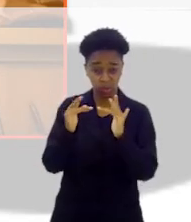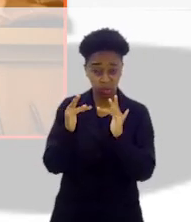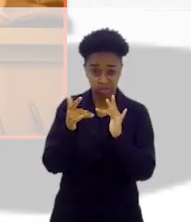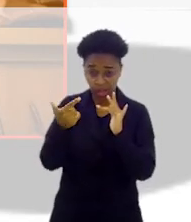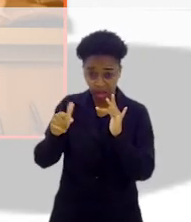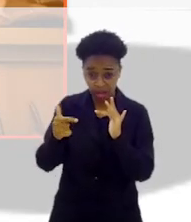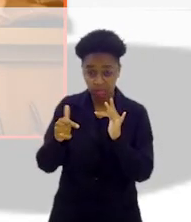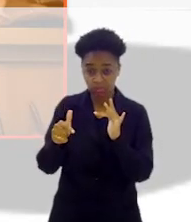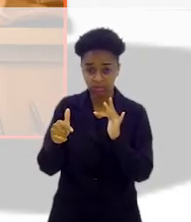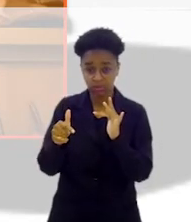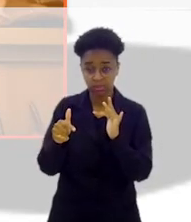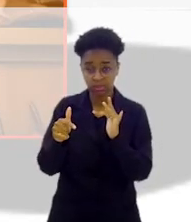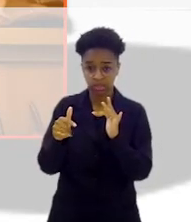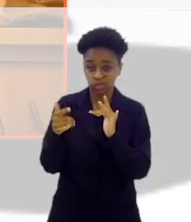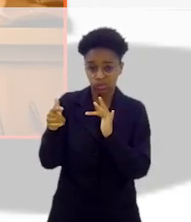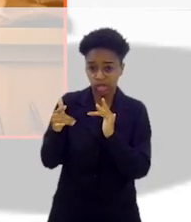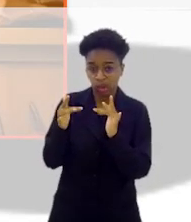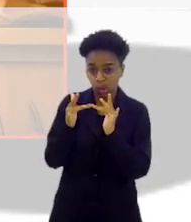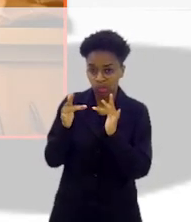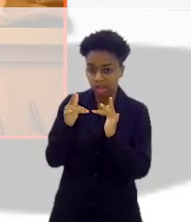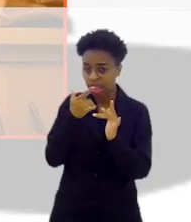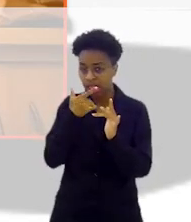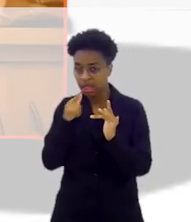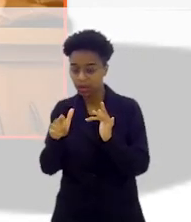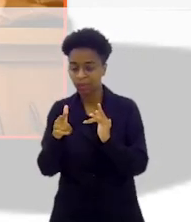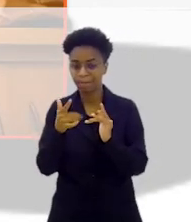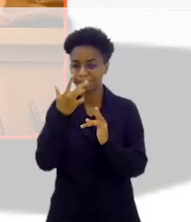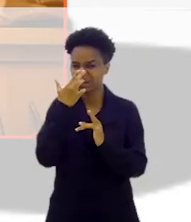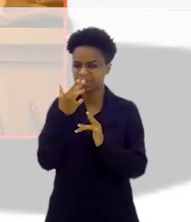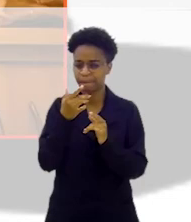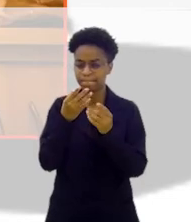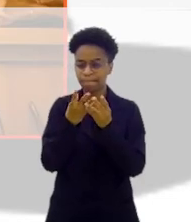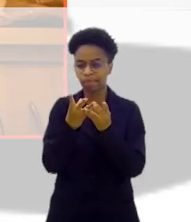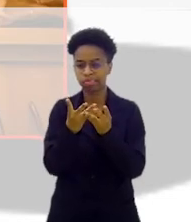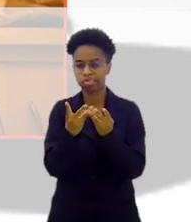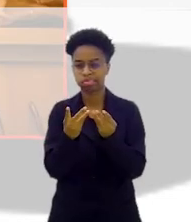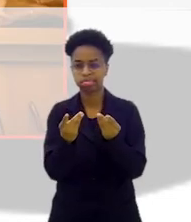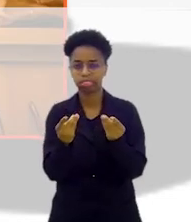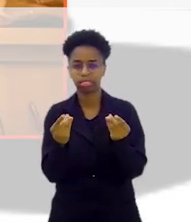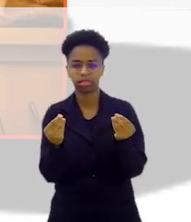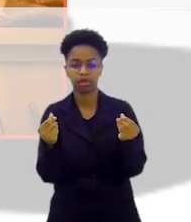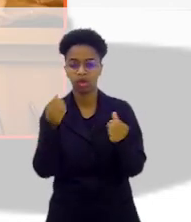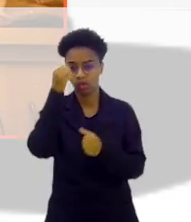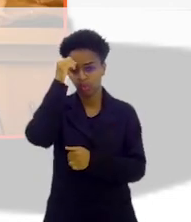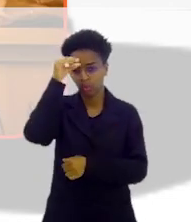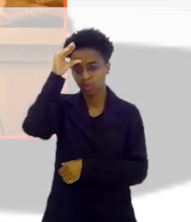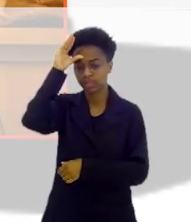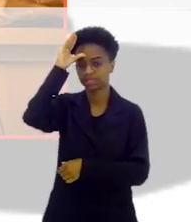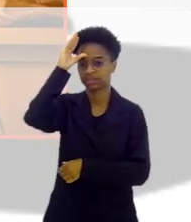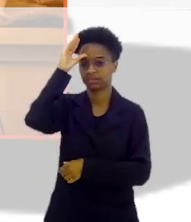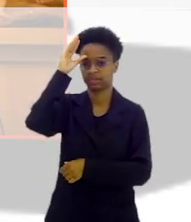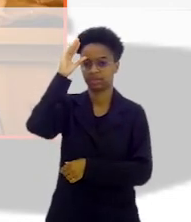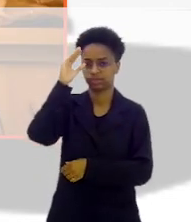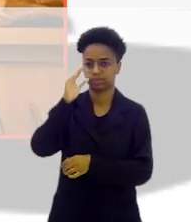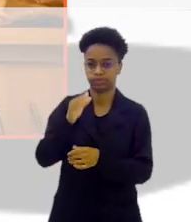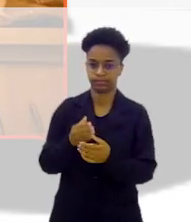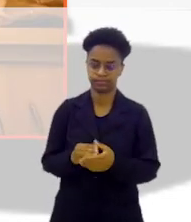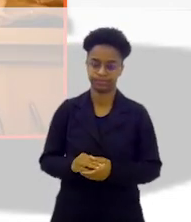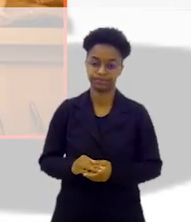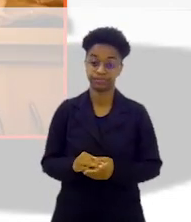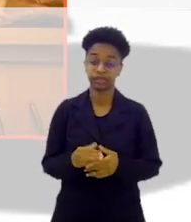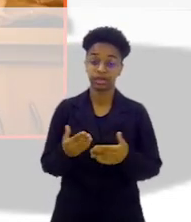tendo contato com as línguas, você acaba perdendo um pouco do seu conhecimento e da